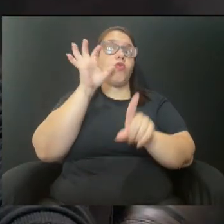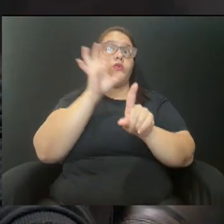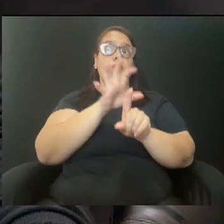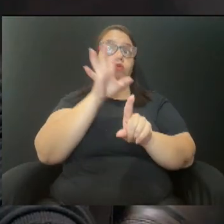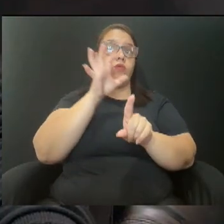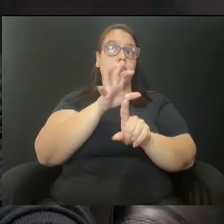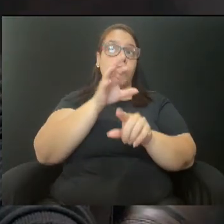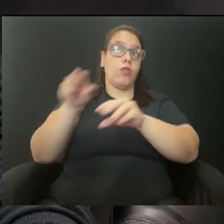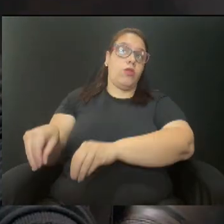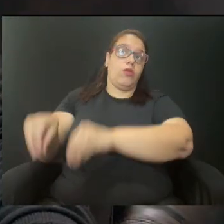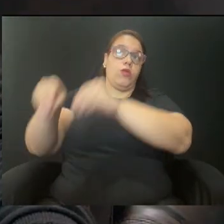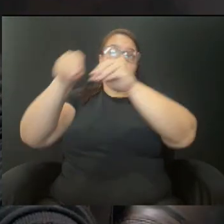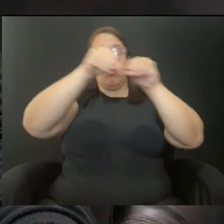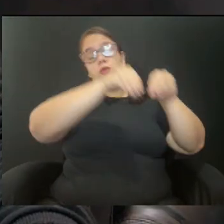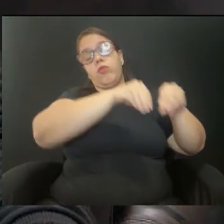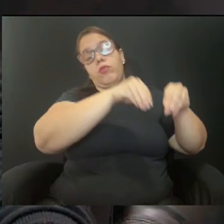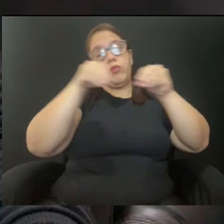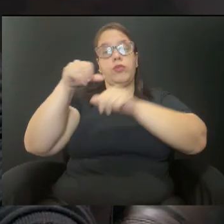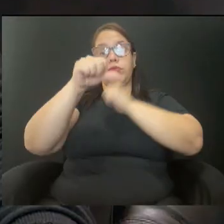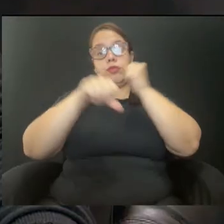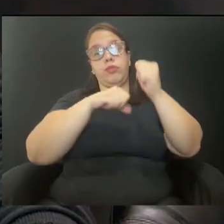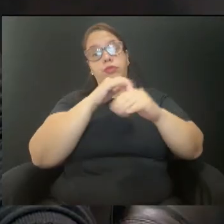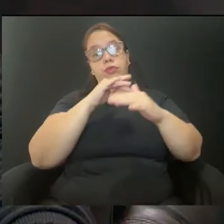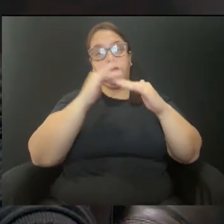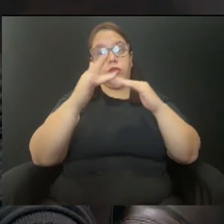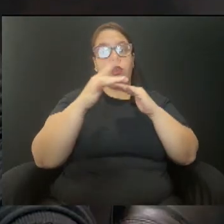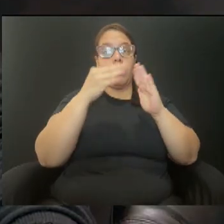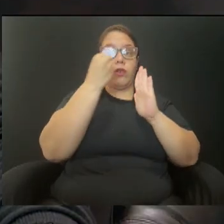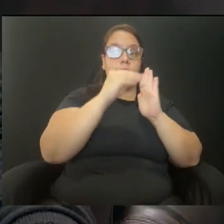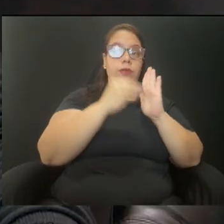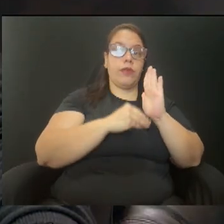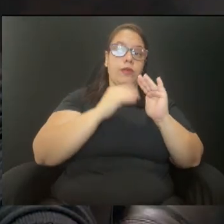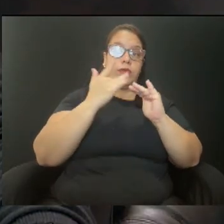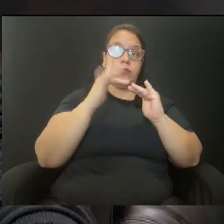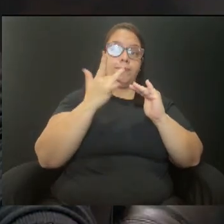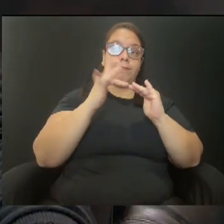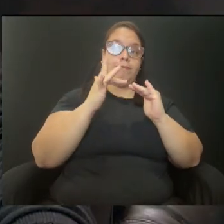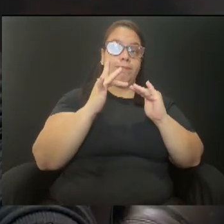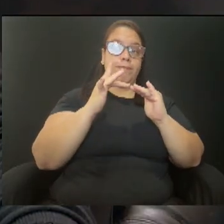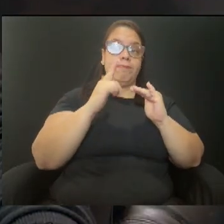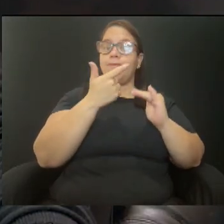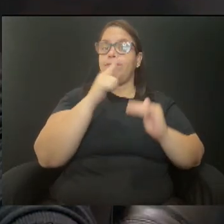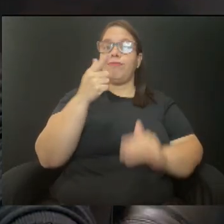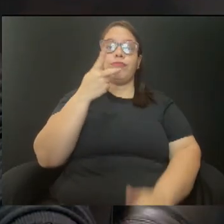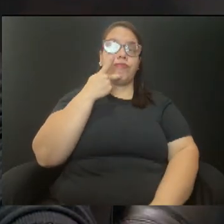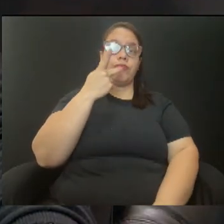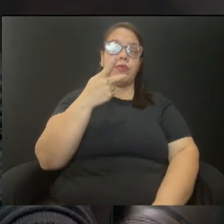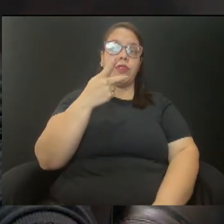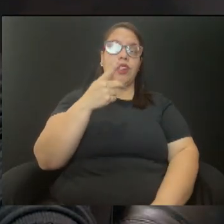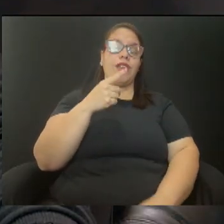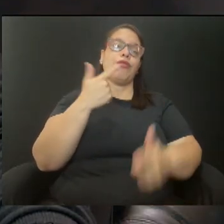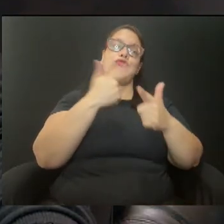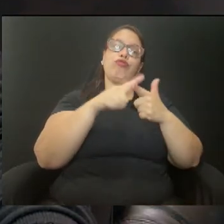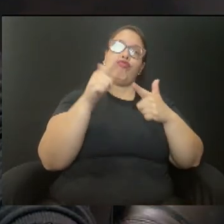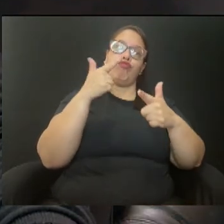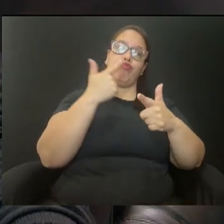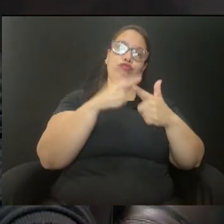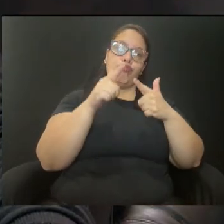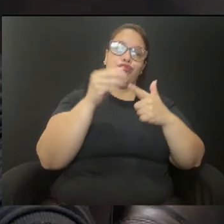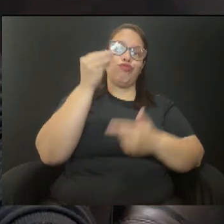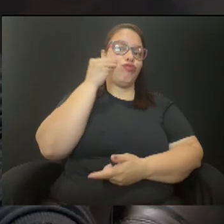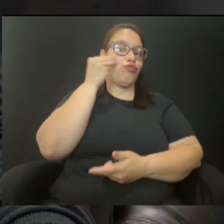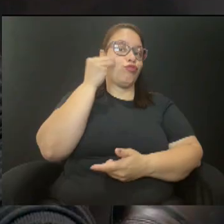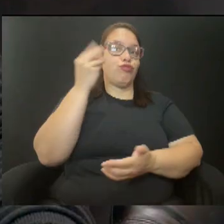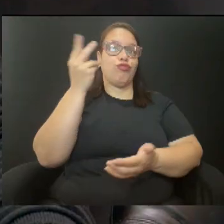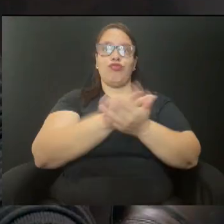pessoas falando nas redes sociais. Quem posta nas redes sociais não vai falar dos percalços ou das tentativas erradas, só vai